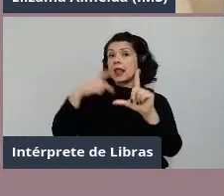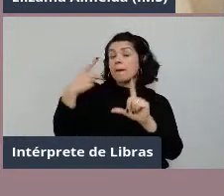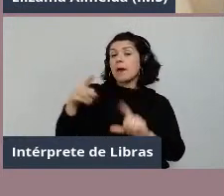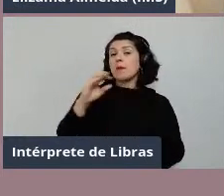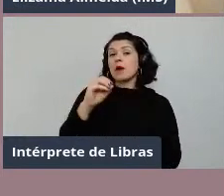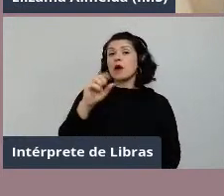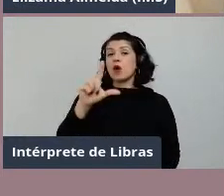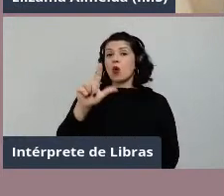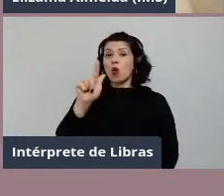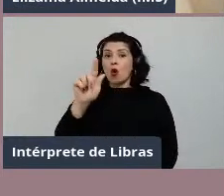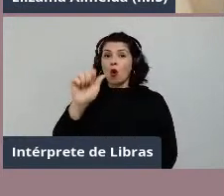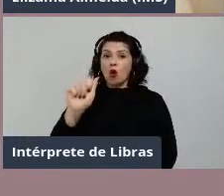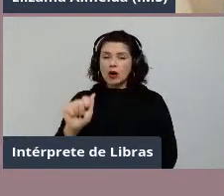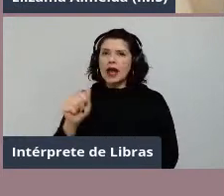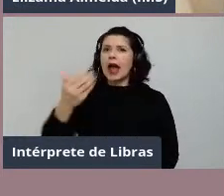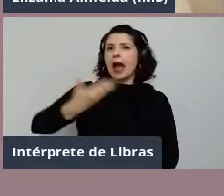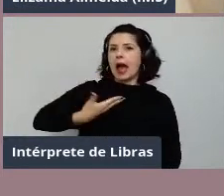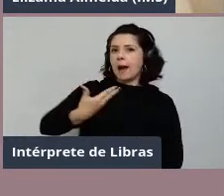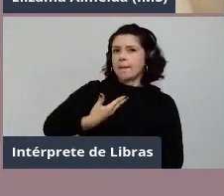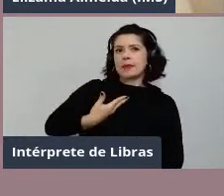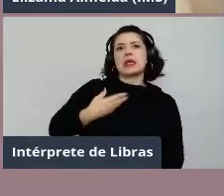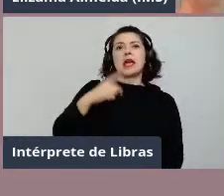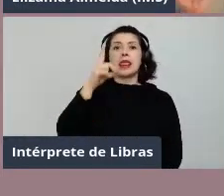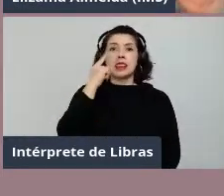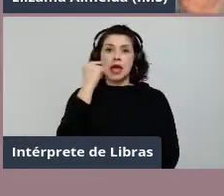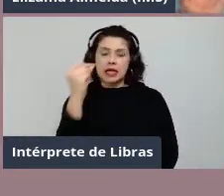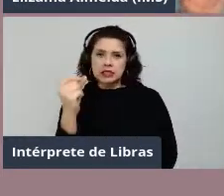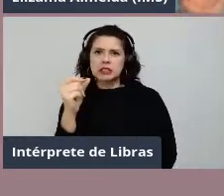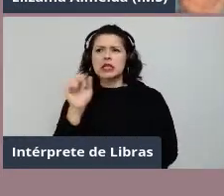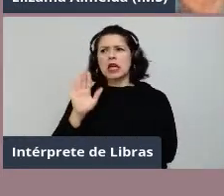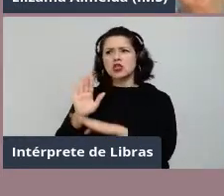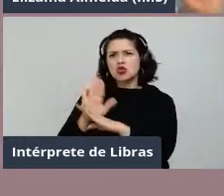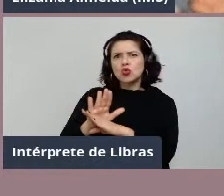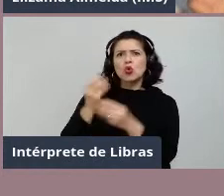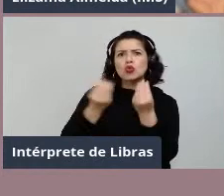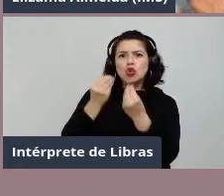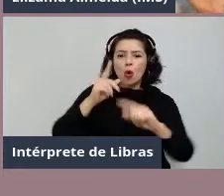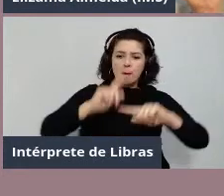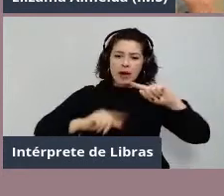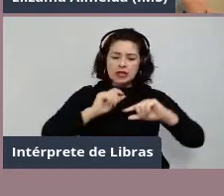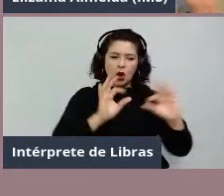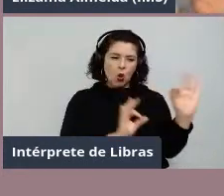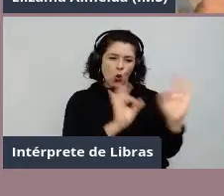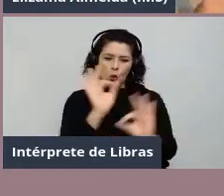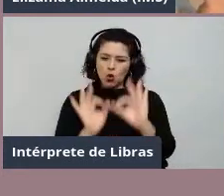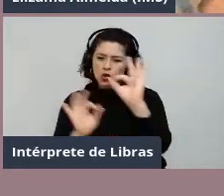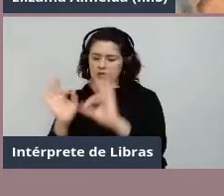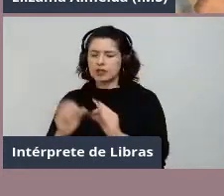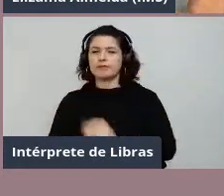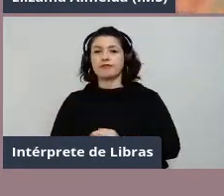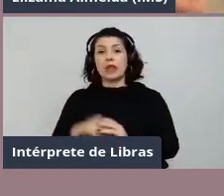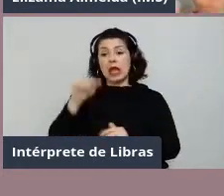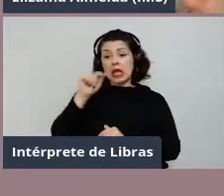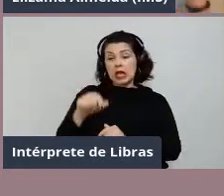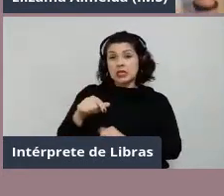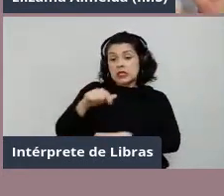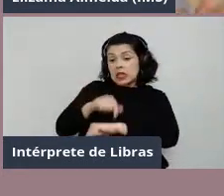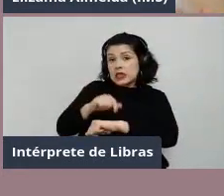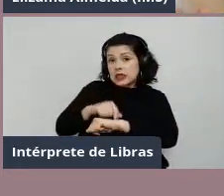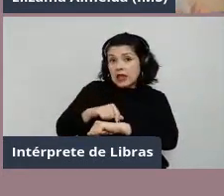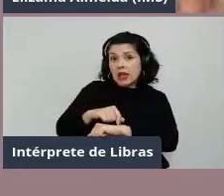amiga da Clarice, que ajudou a organizar. Então, esse começo, esse tempo que está